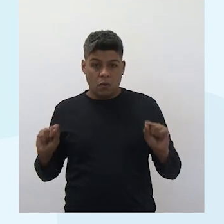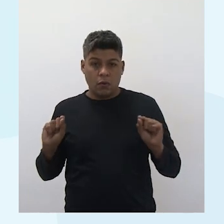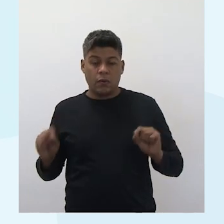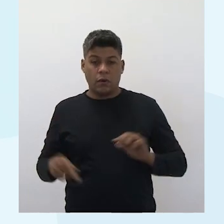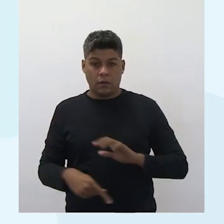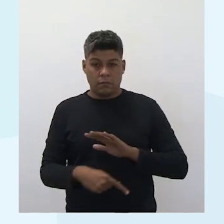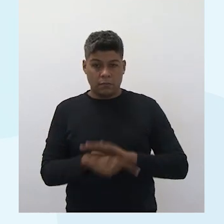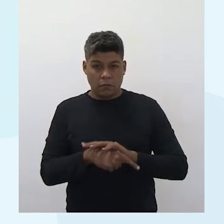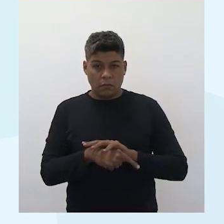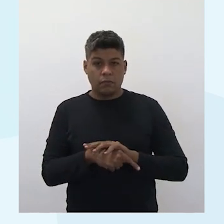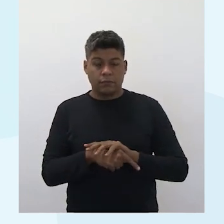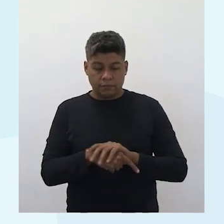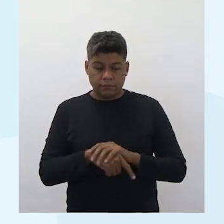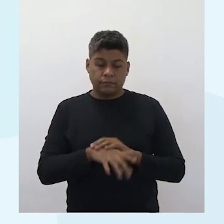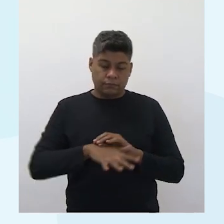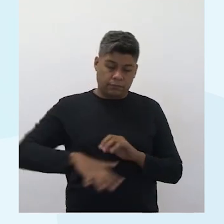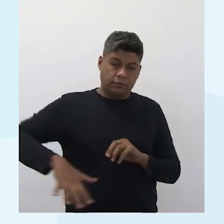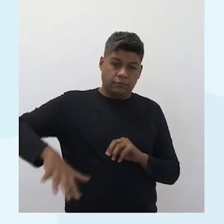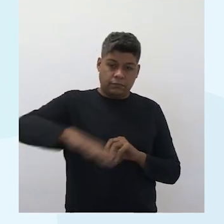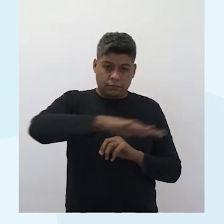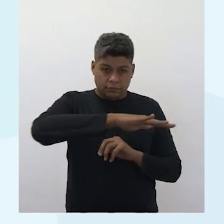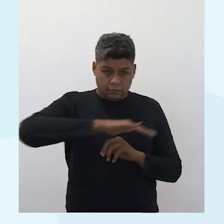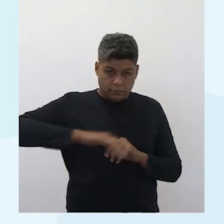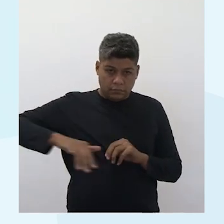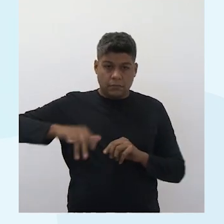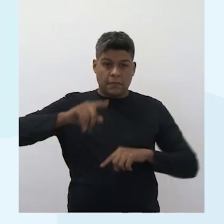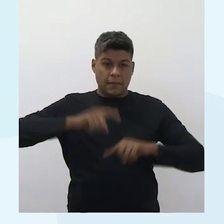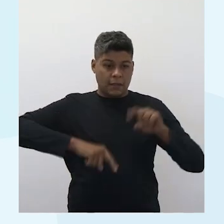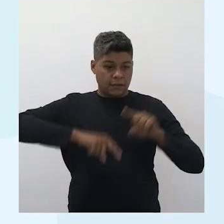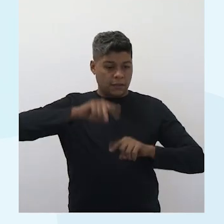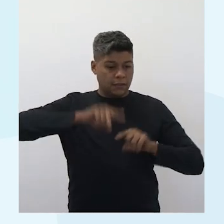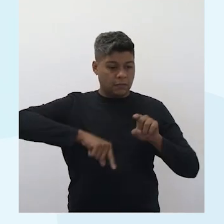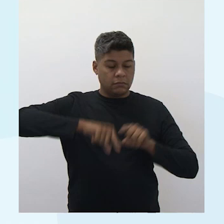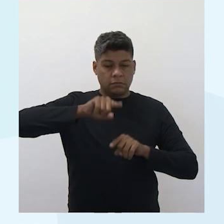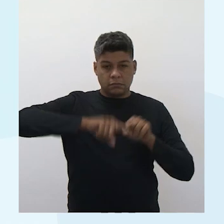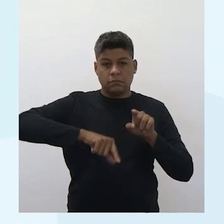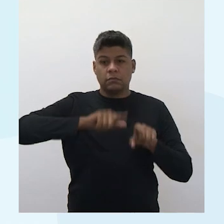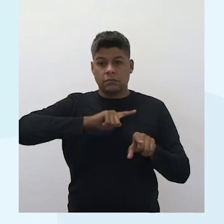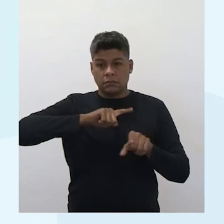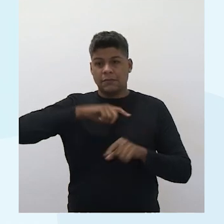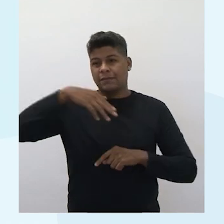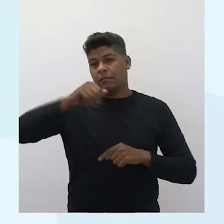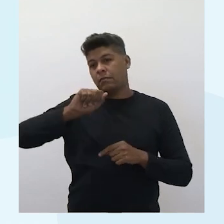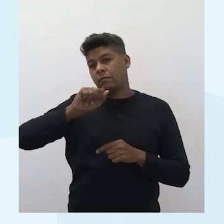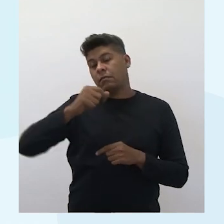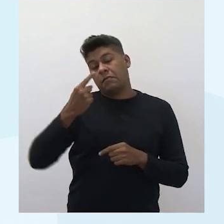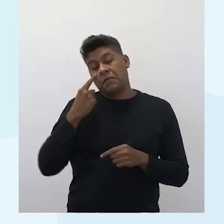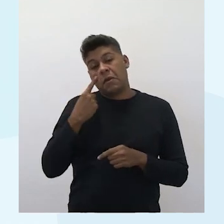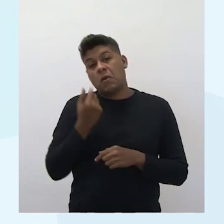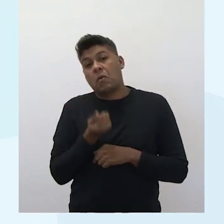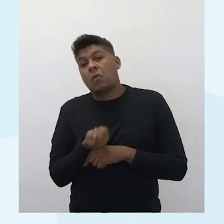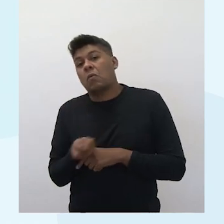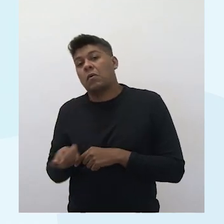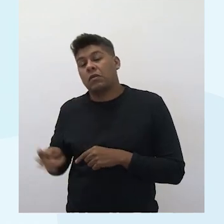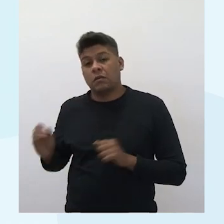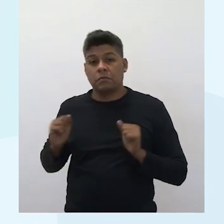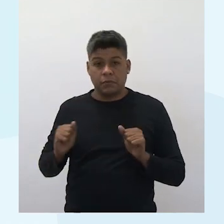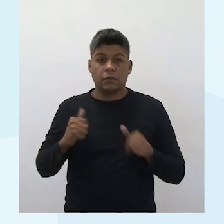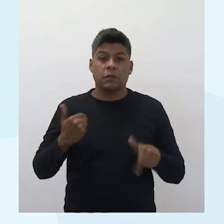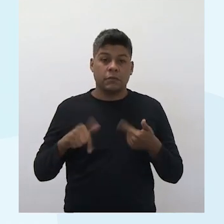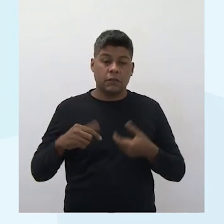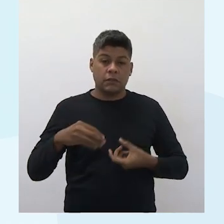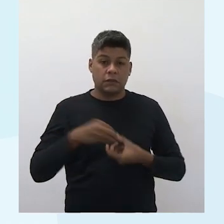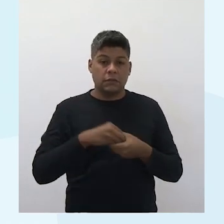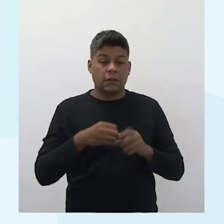dessas reservas e também desses depósitos de dejetos, e essa questão está avaliando a capacidade e a quantidade. Está vendo que aí nós podemos trabalhar, entrar dentro